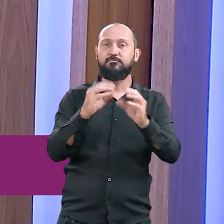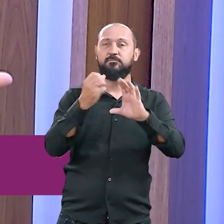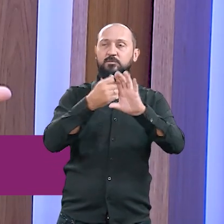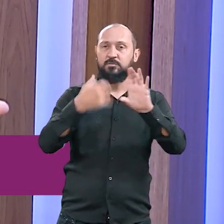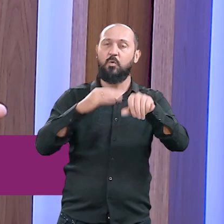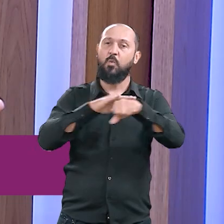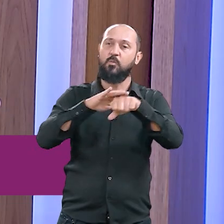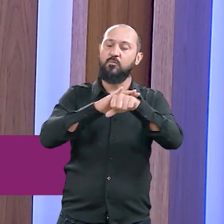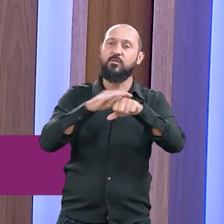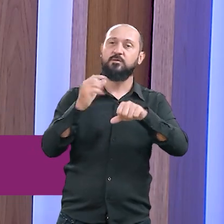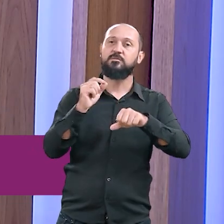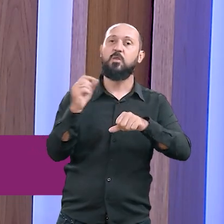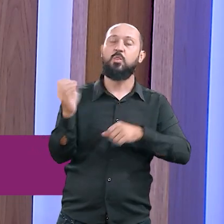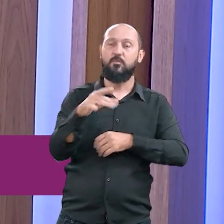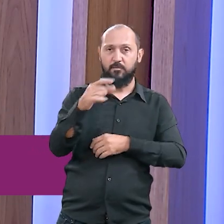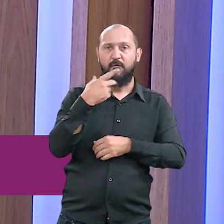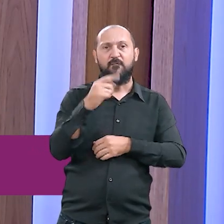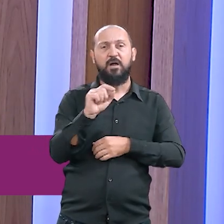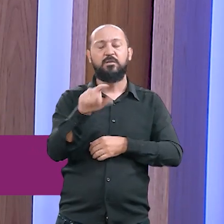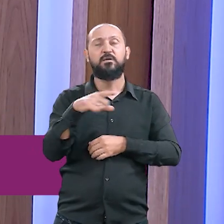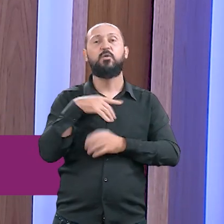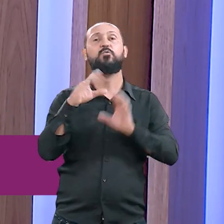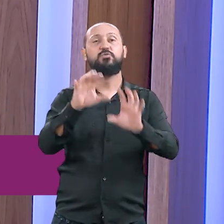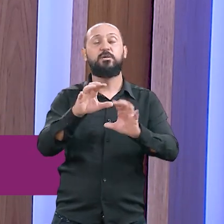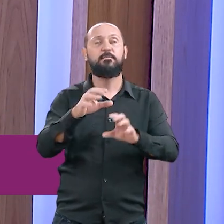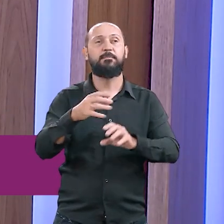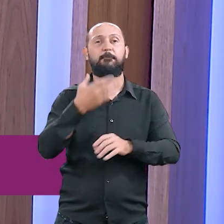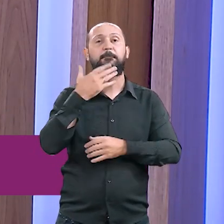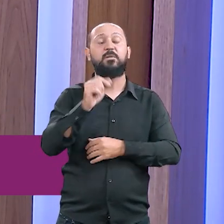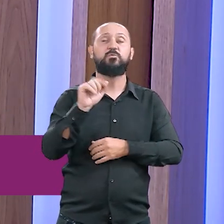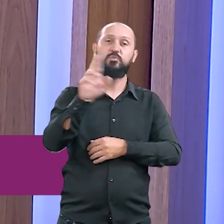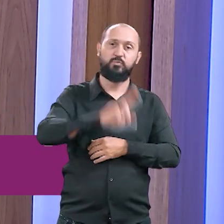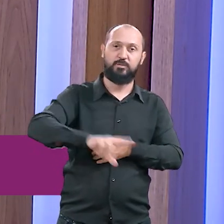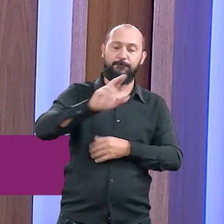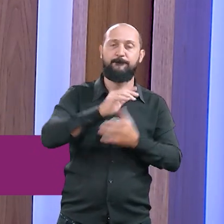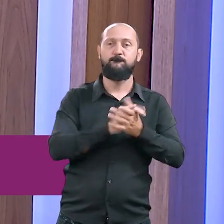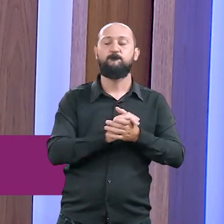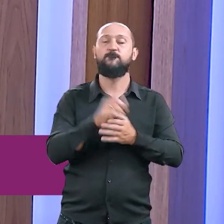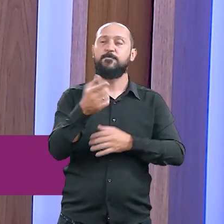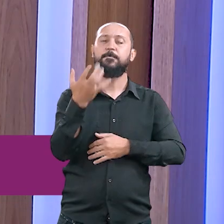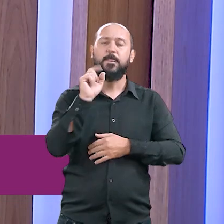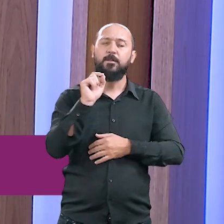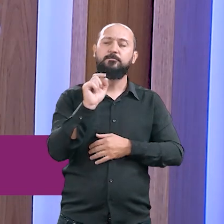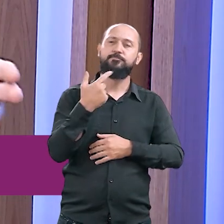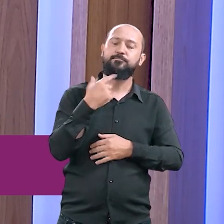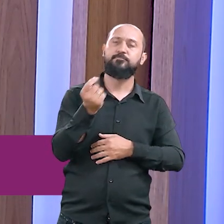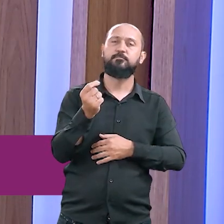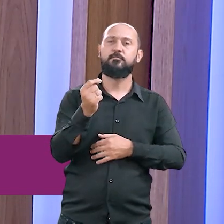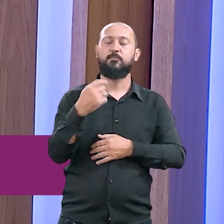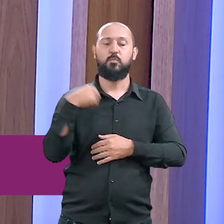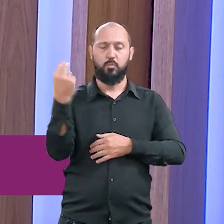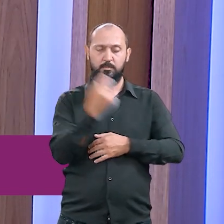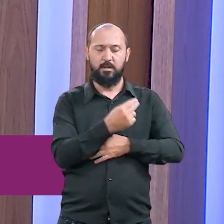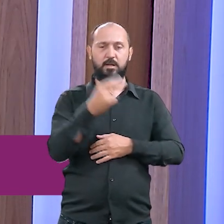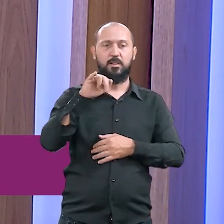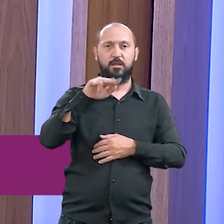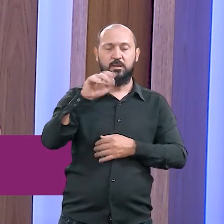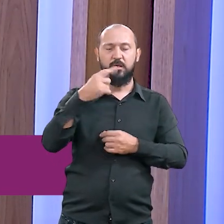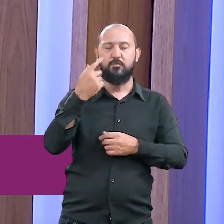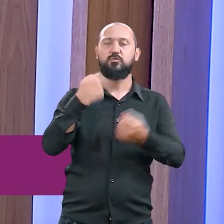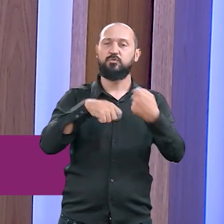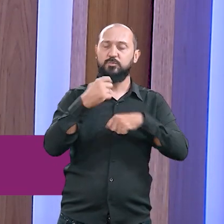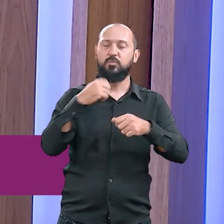lançou o ChatGPT, que é a OpenAI, ou pelo Google, que lançou a dela, que é o Gemini, ou pela Meta, o antigo Facebook, que lançou o Llama. Cada